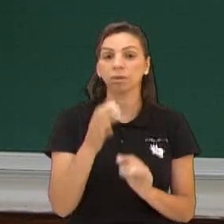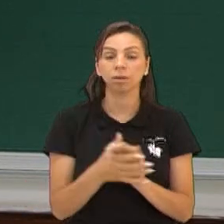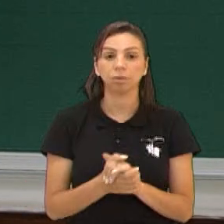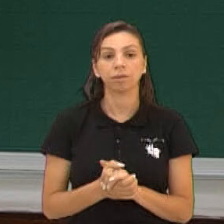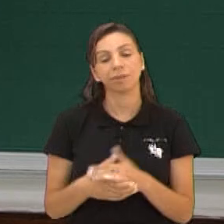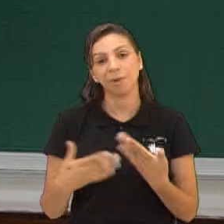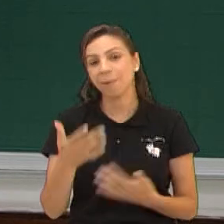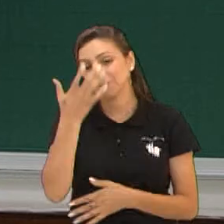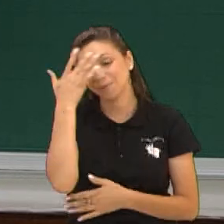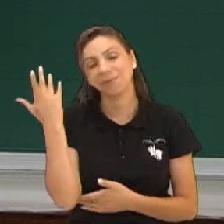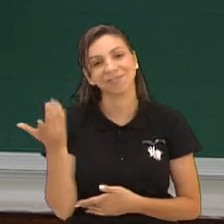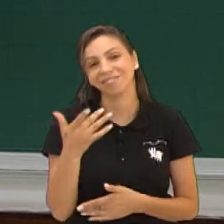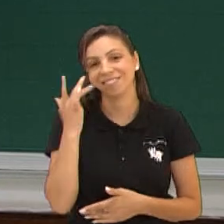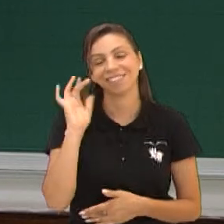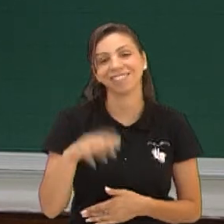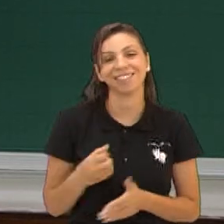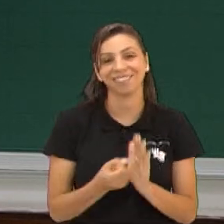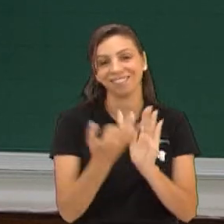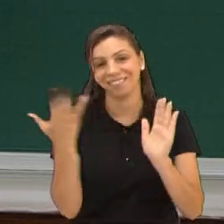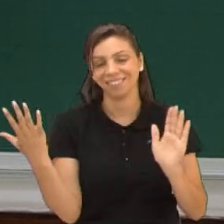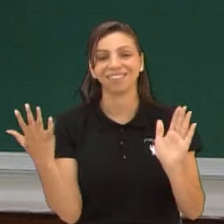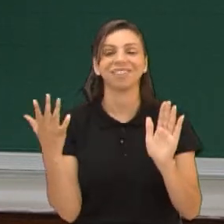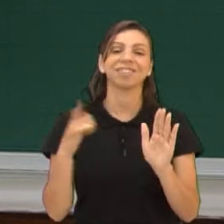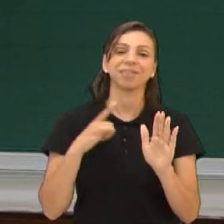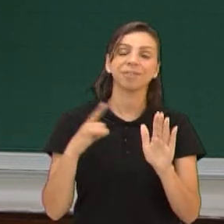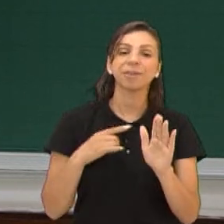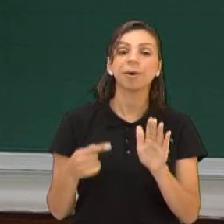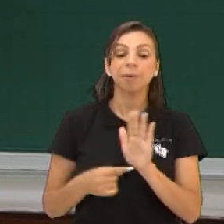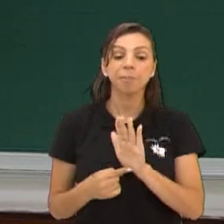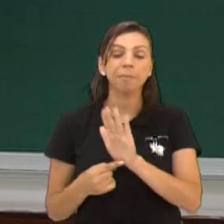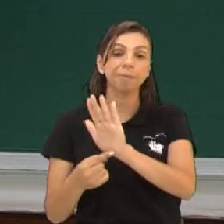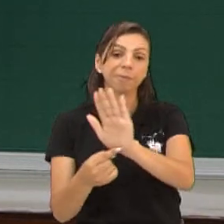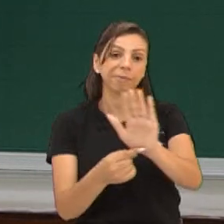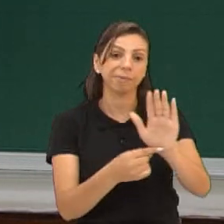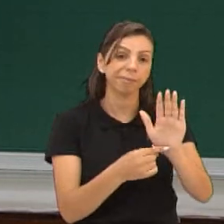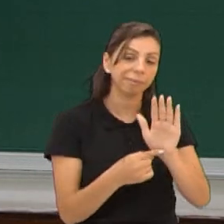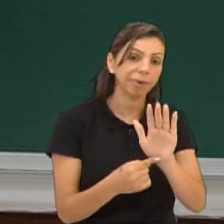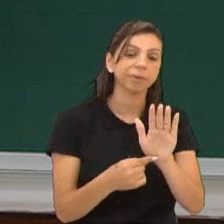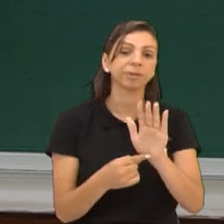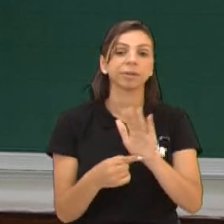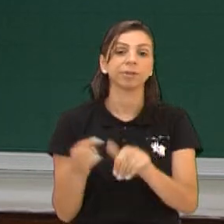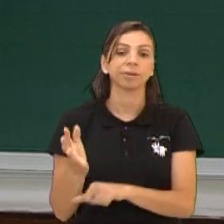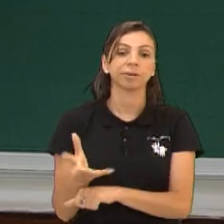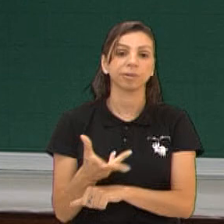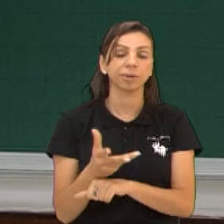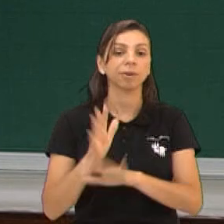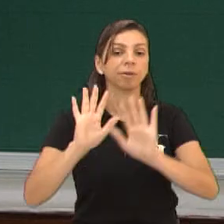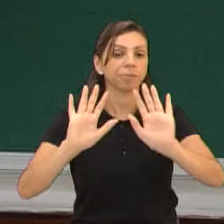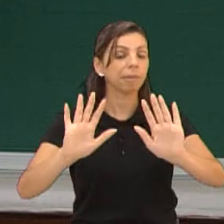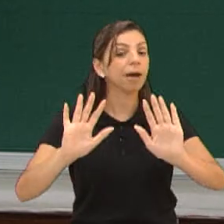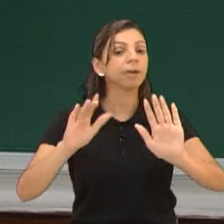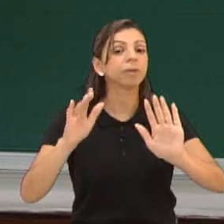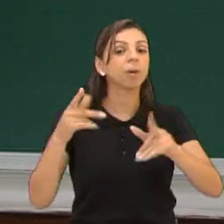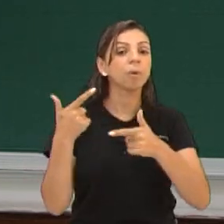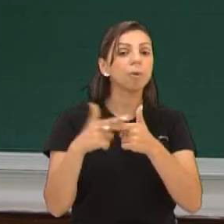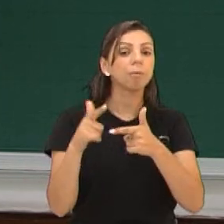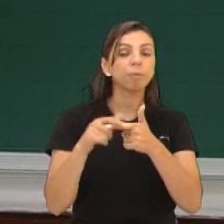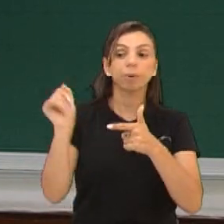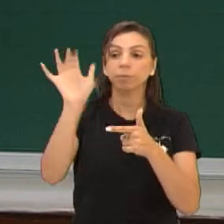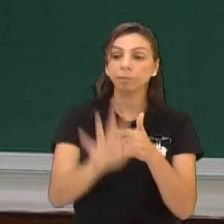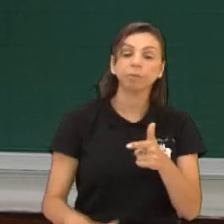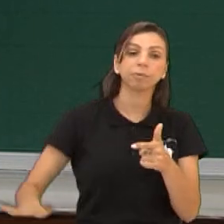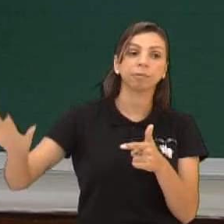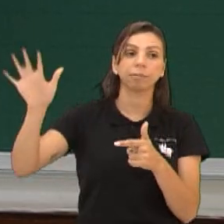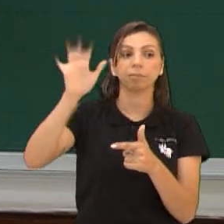contagem se é que alguém fez isso um dia mas se faz uma amostragem bem grande se generaliza Mas qual o problema da generalização